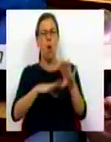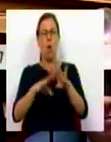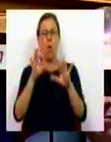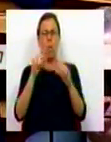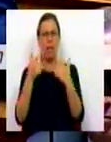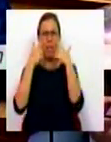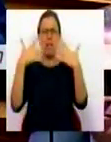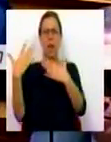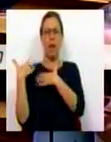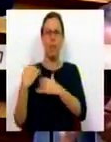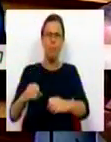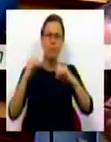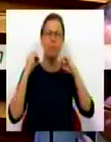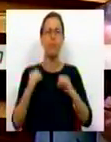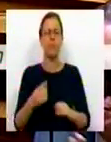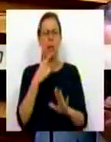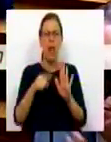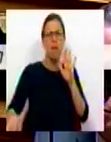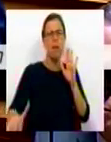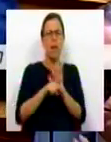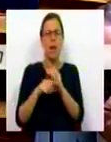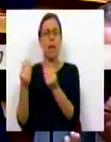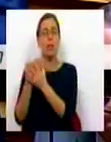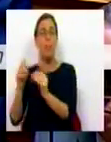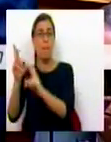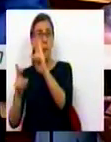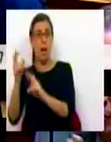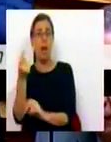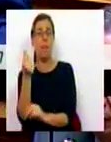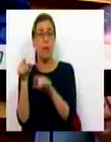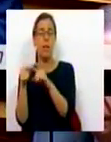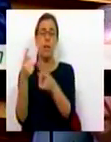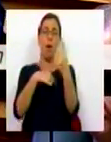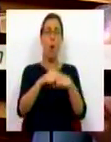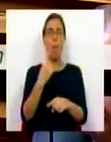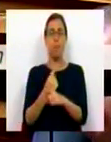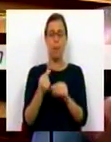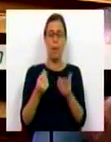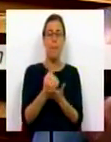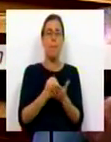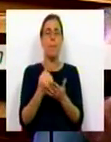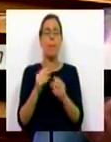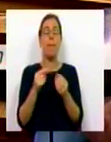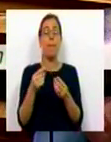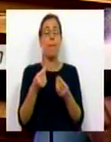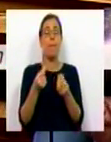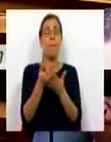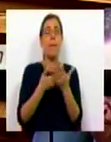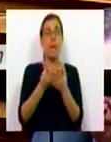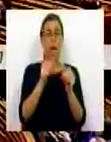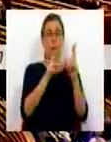total irresponsabilidade, num sinal negativo aos mercados financeiros e também ao mercado internacional.